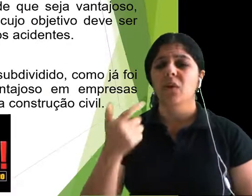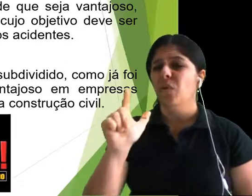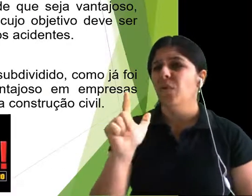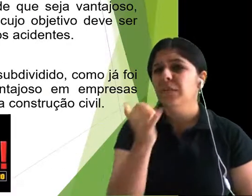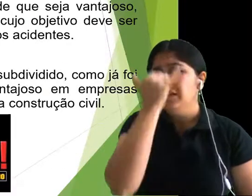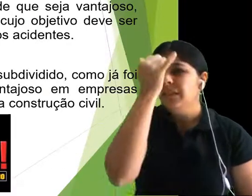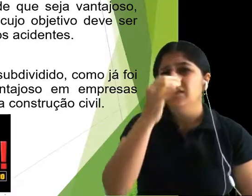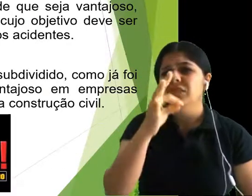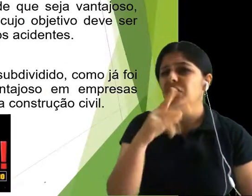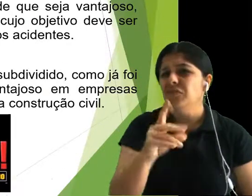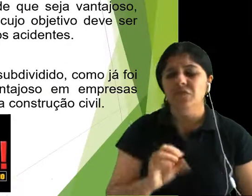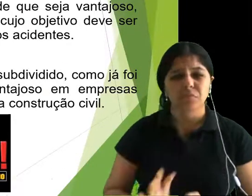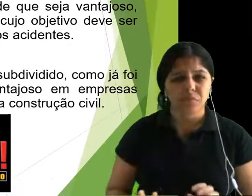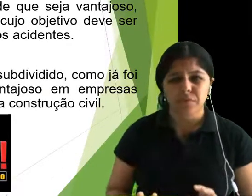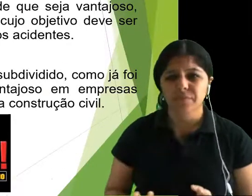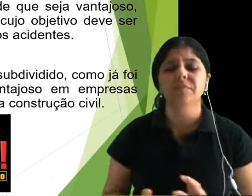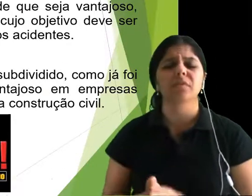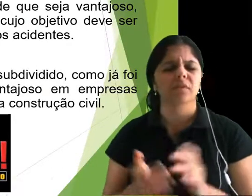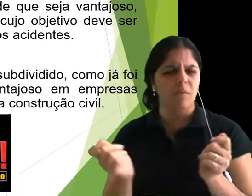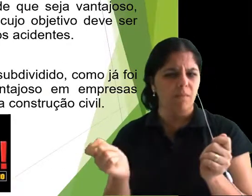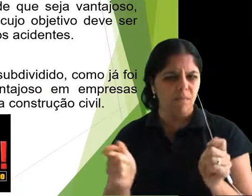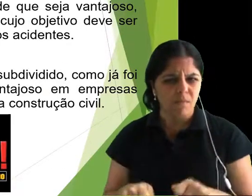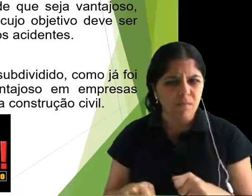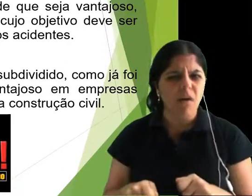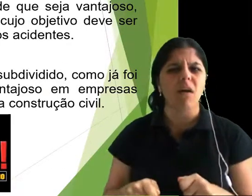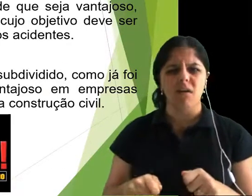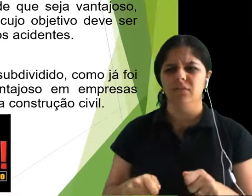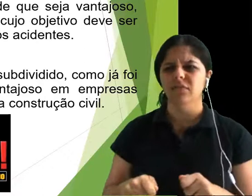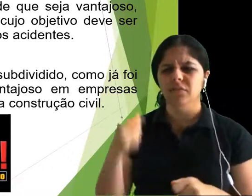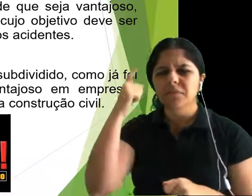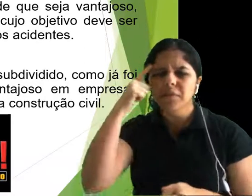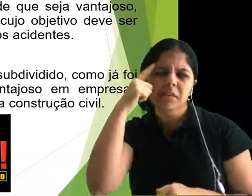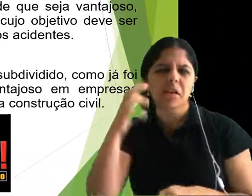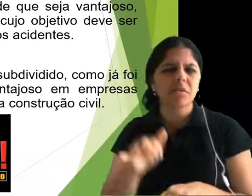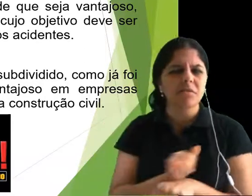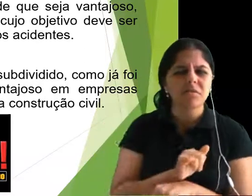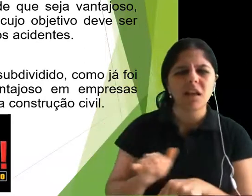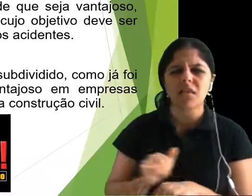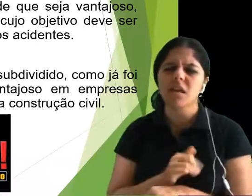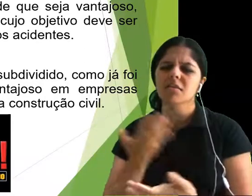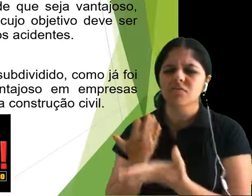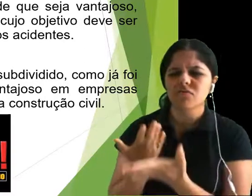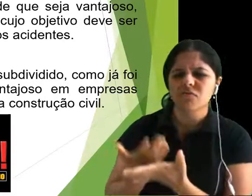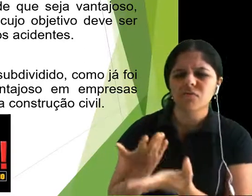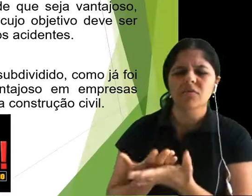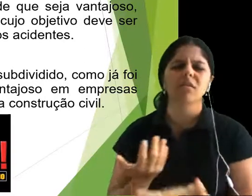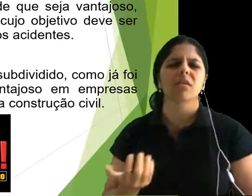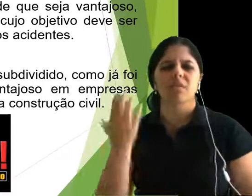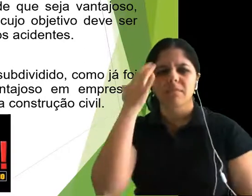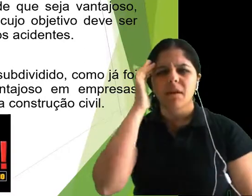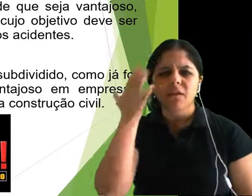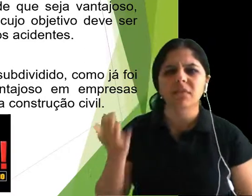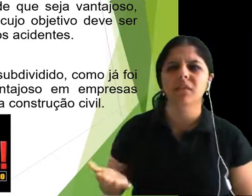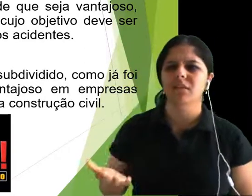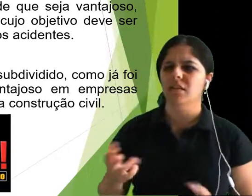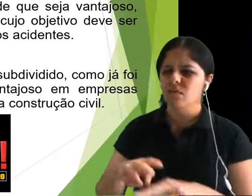Outros acidentes tipo. Então, é assim, é possível a gente fazer desdobramentos, né, para ir estudando e vendo para chegar